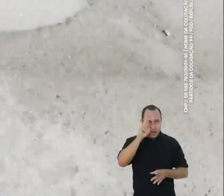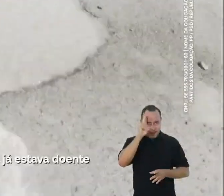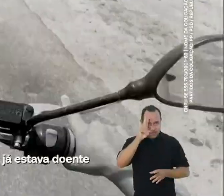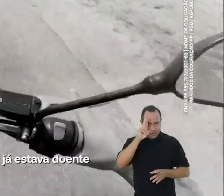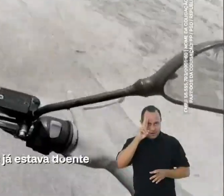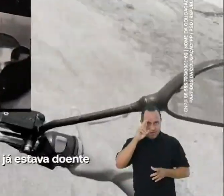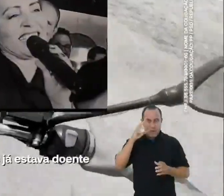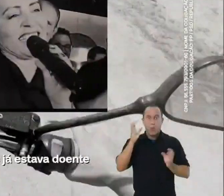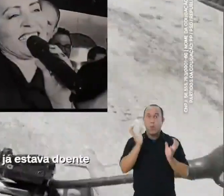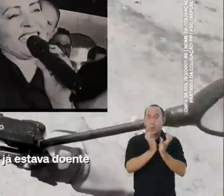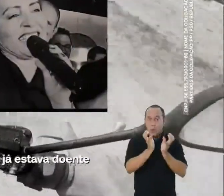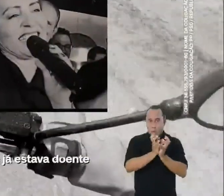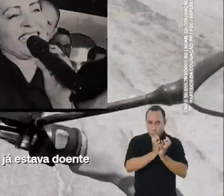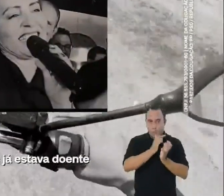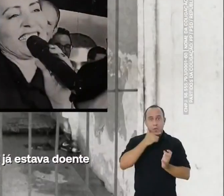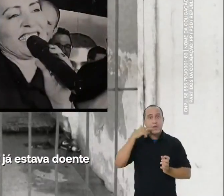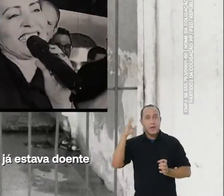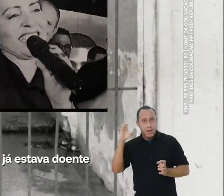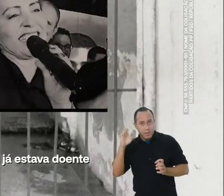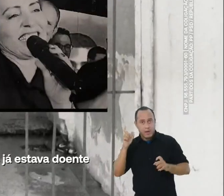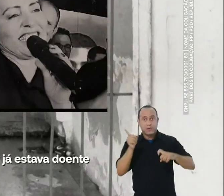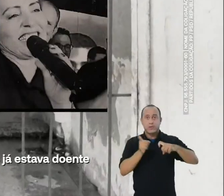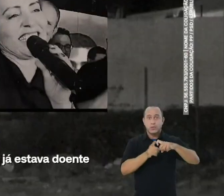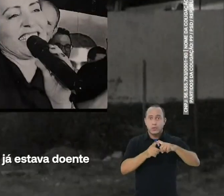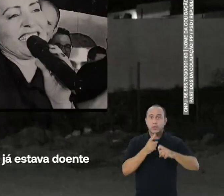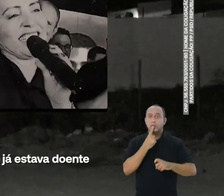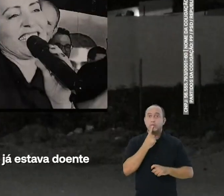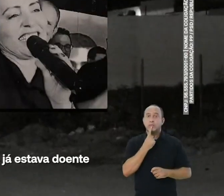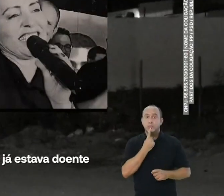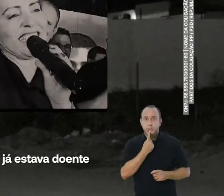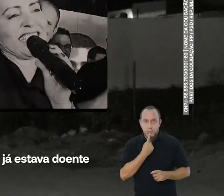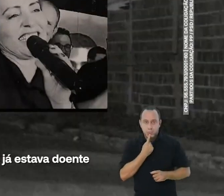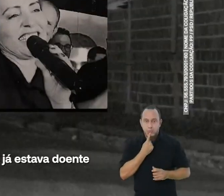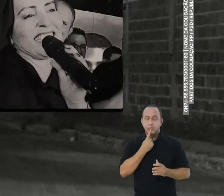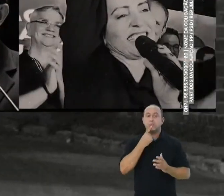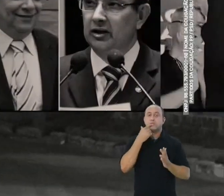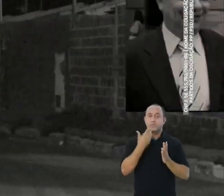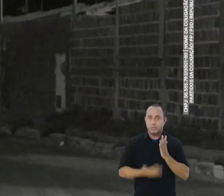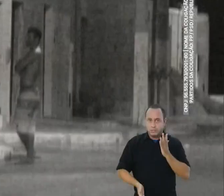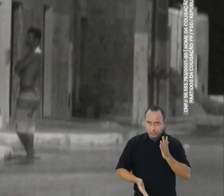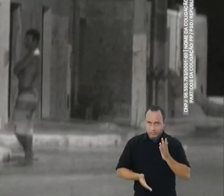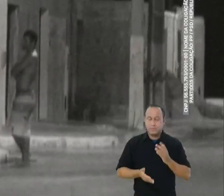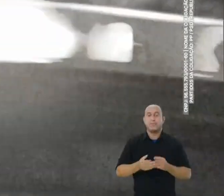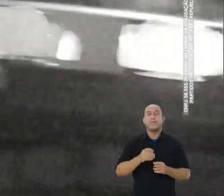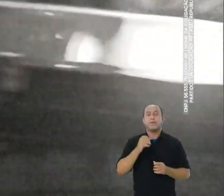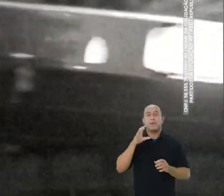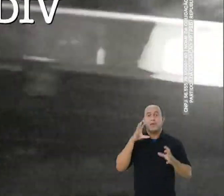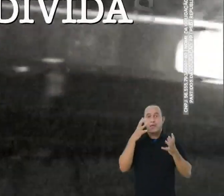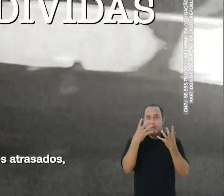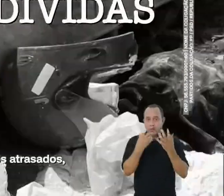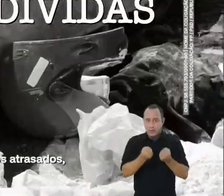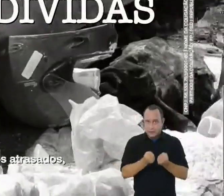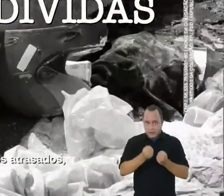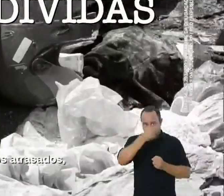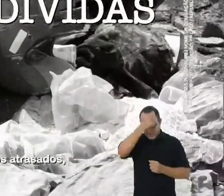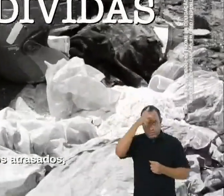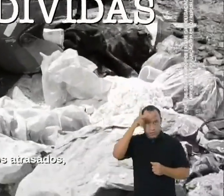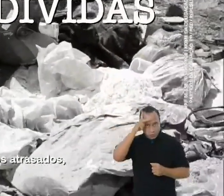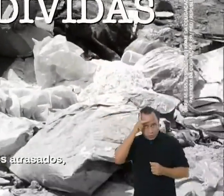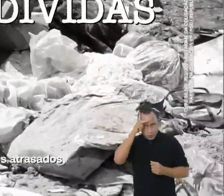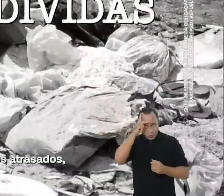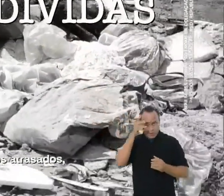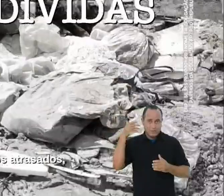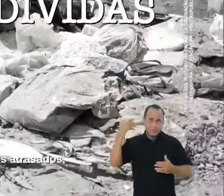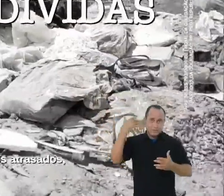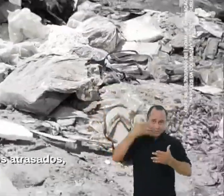lembra? O grupo de Emília aproveitou que o Dr. João Alves já estava doente e tomou conta da prefeitura. A cidade andou